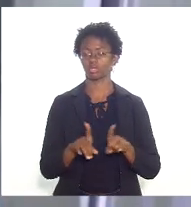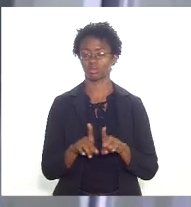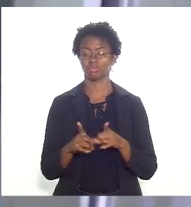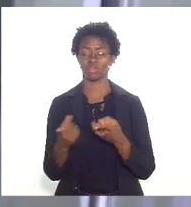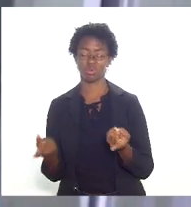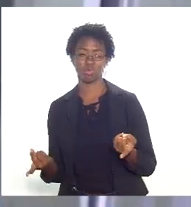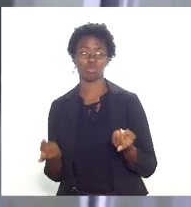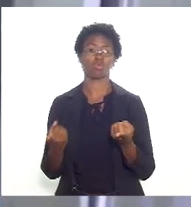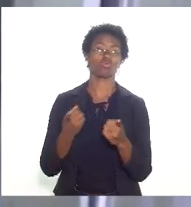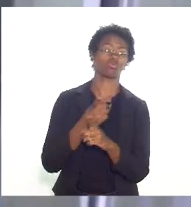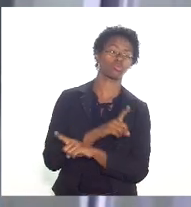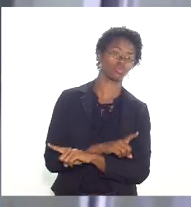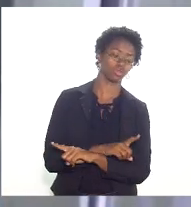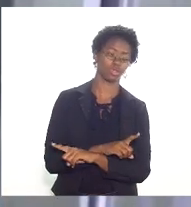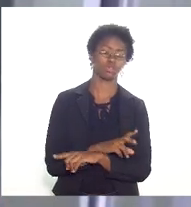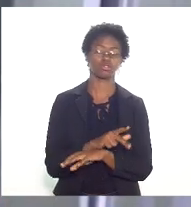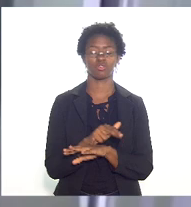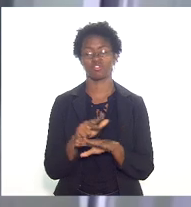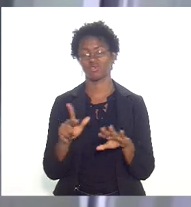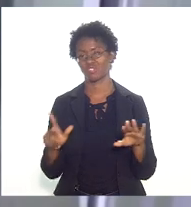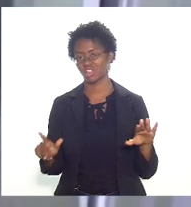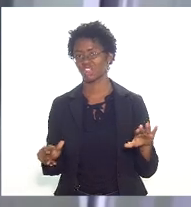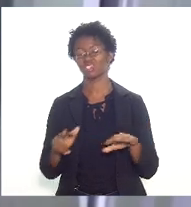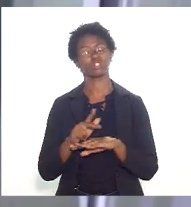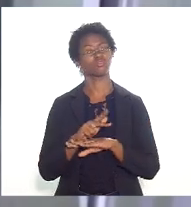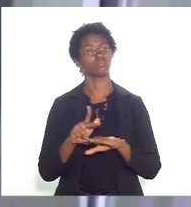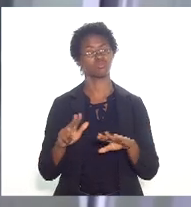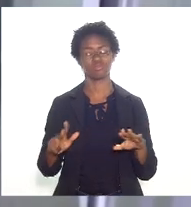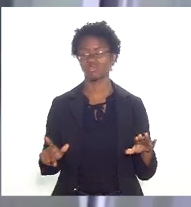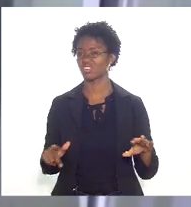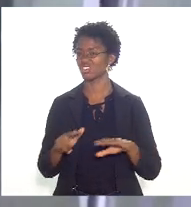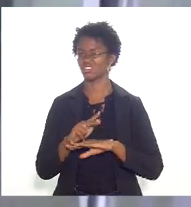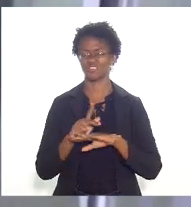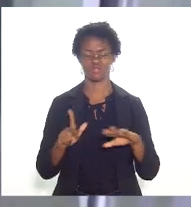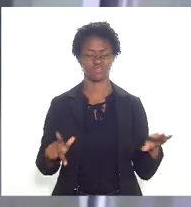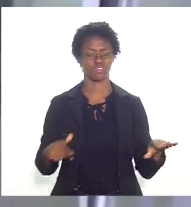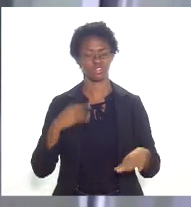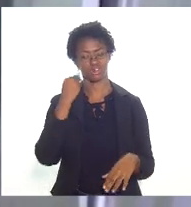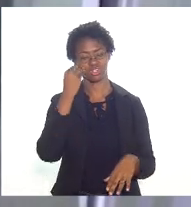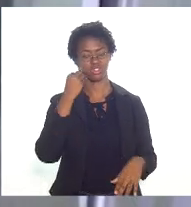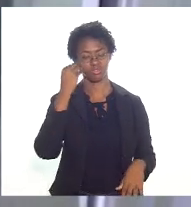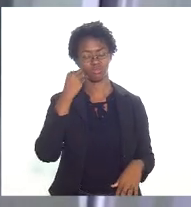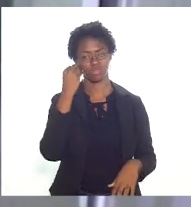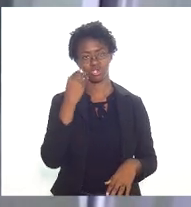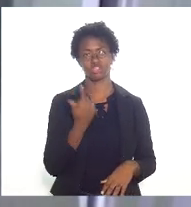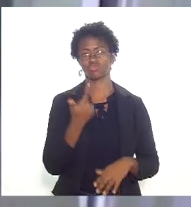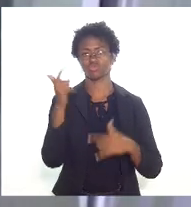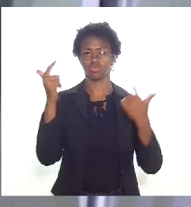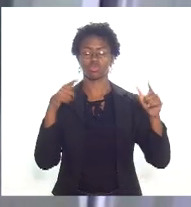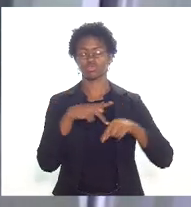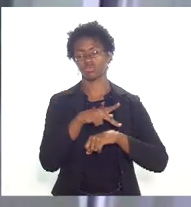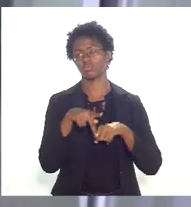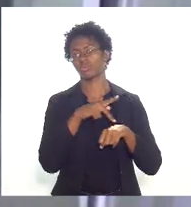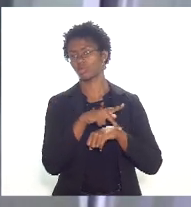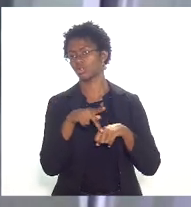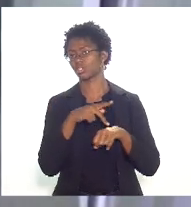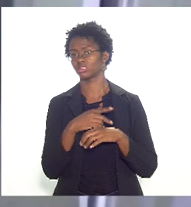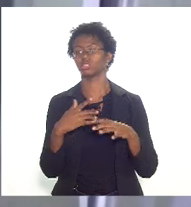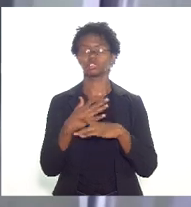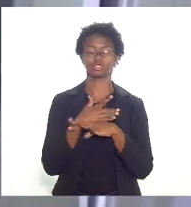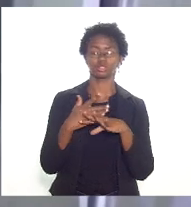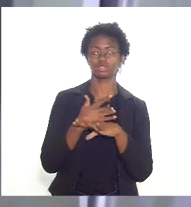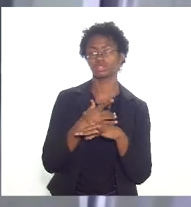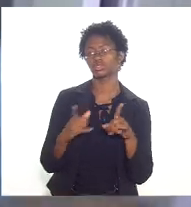contramão de várias diversas é centenas de experiências internacionais de países e